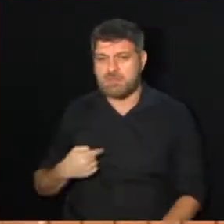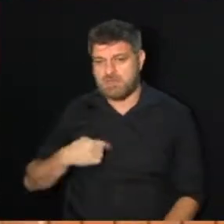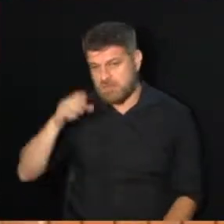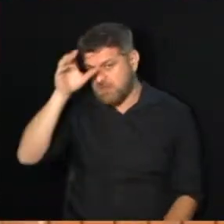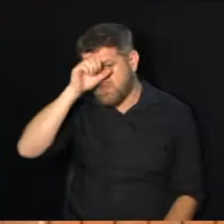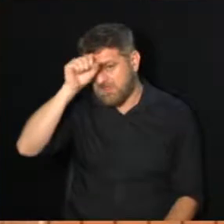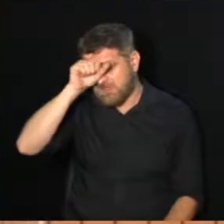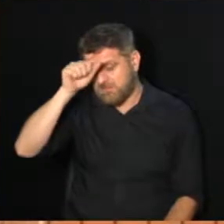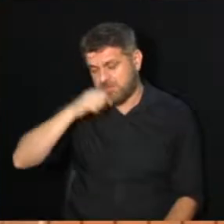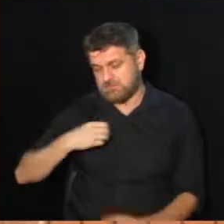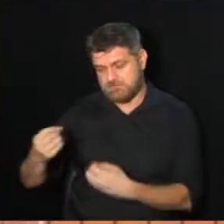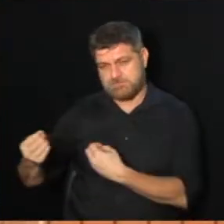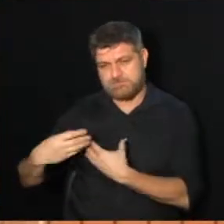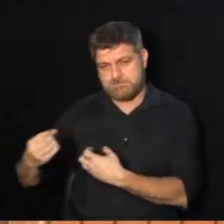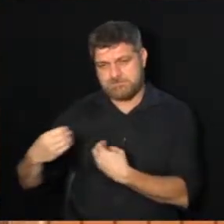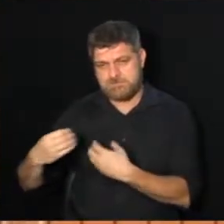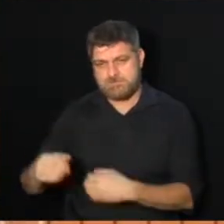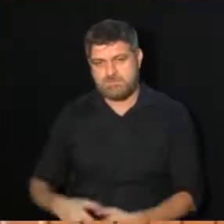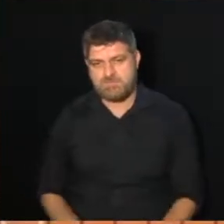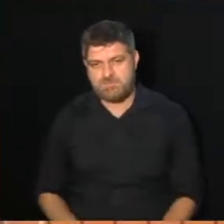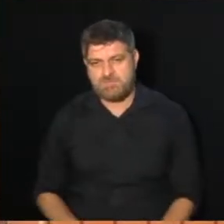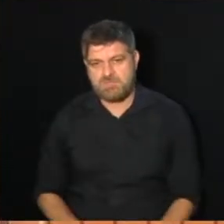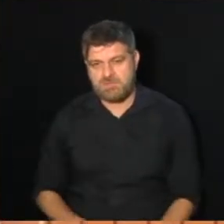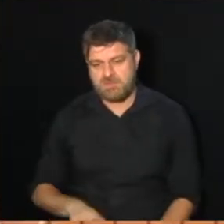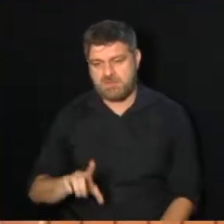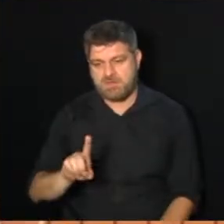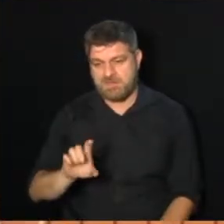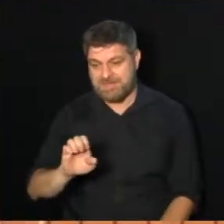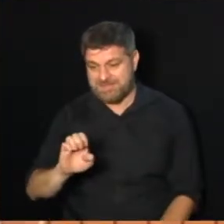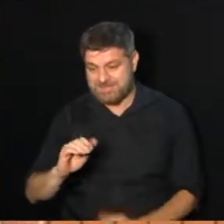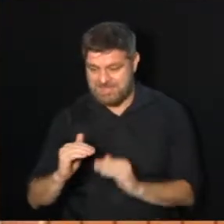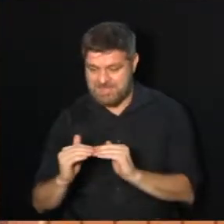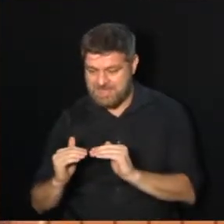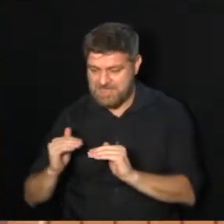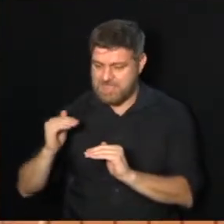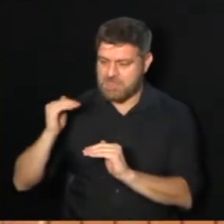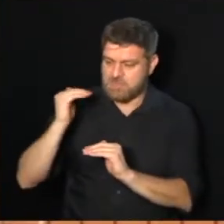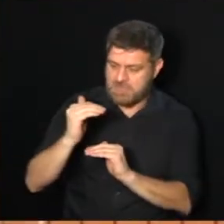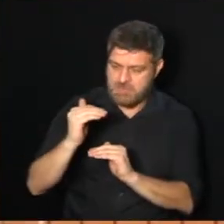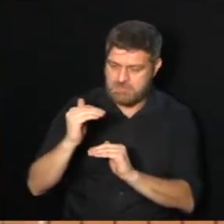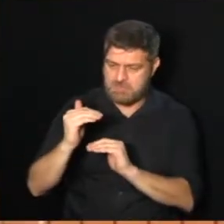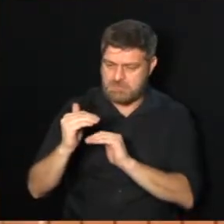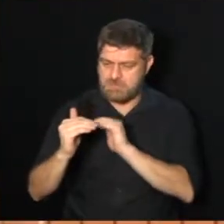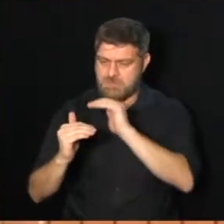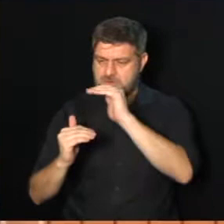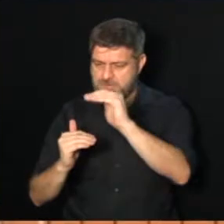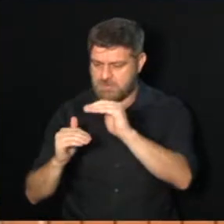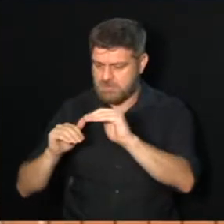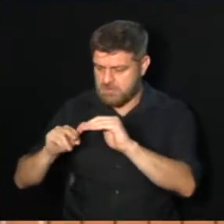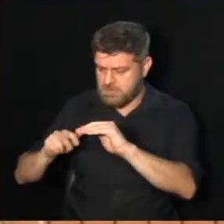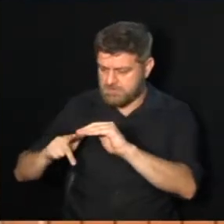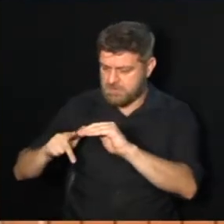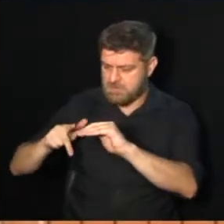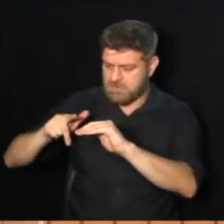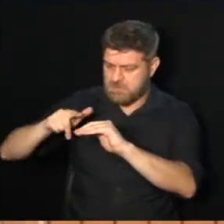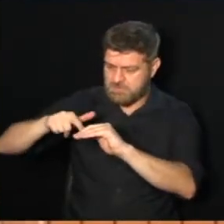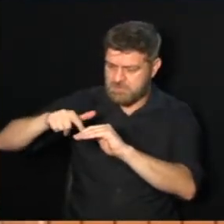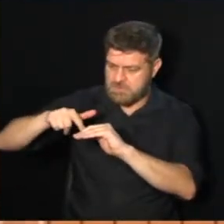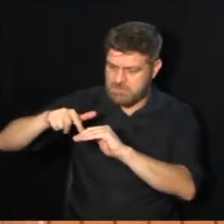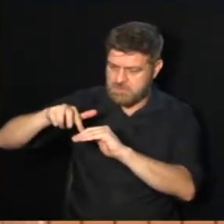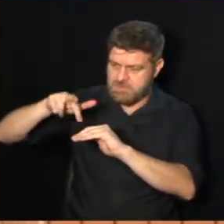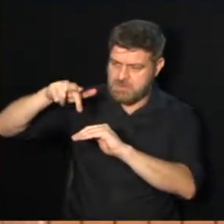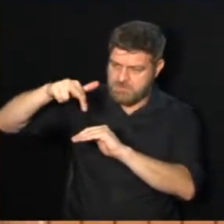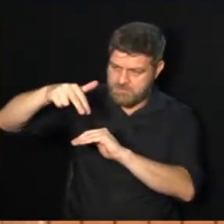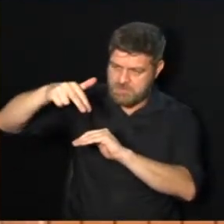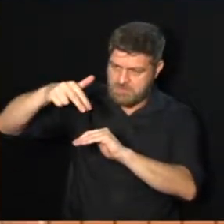com o mestre, ele fala, dê o grau. Dê o grau. Então, quando a gente sobe um degrau, a gente